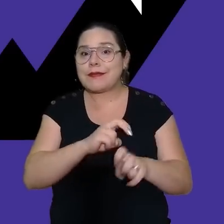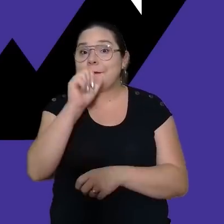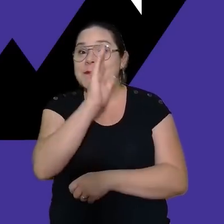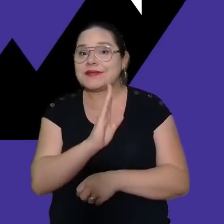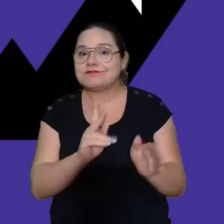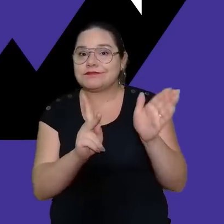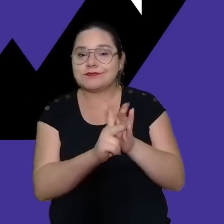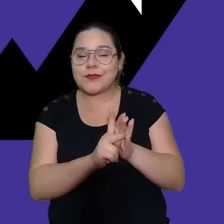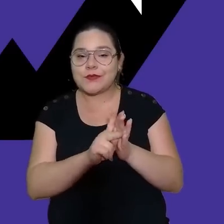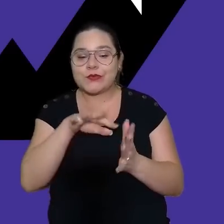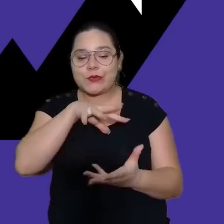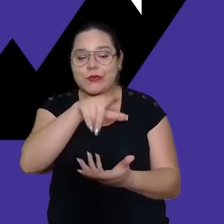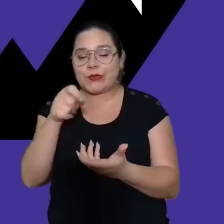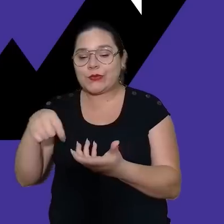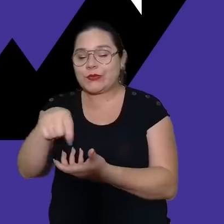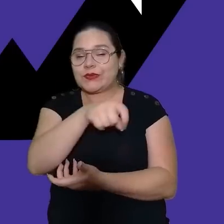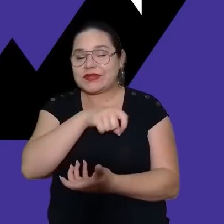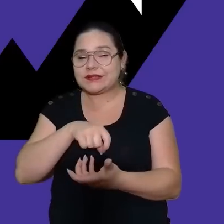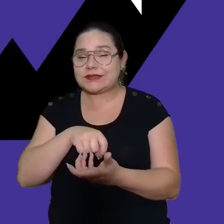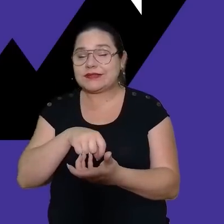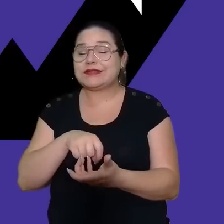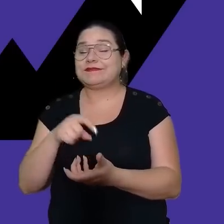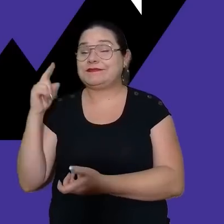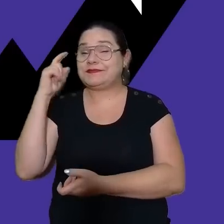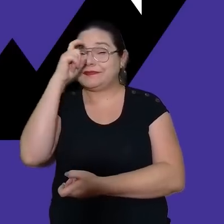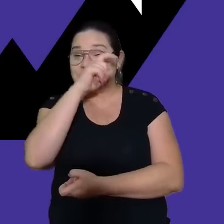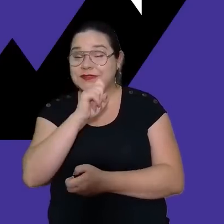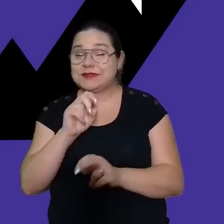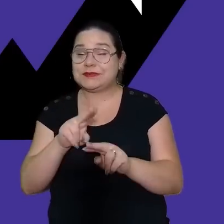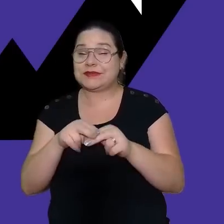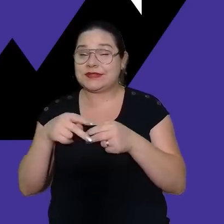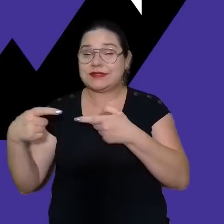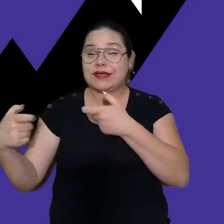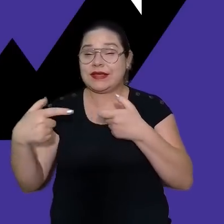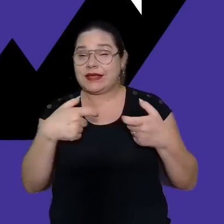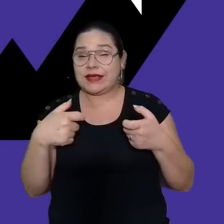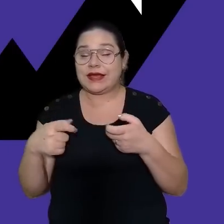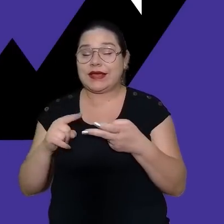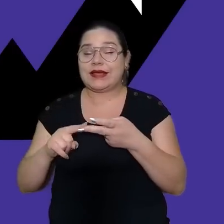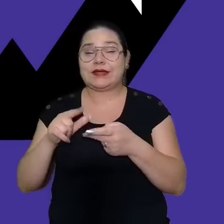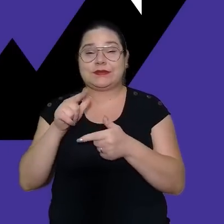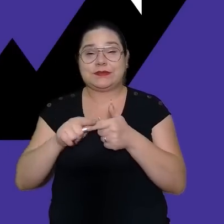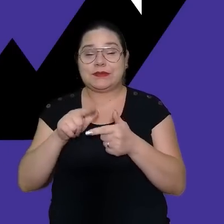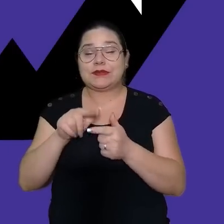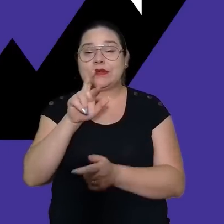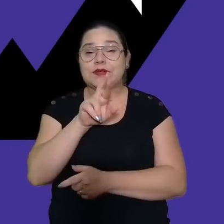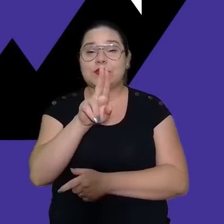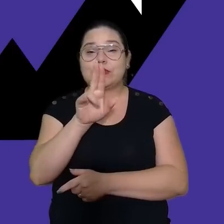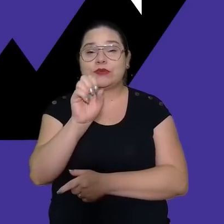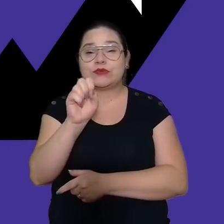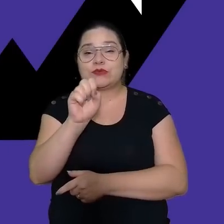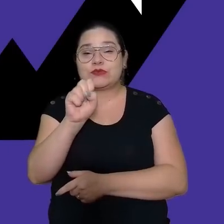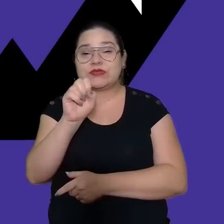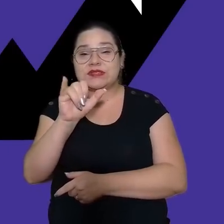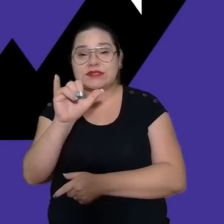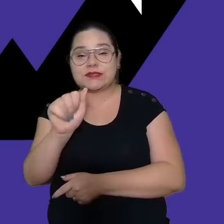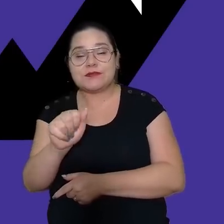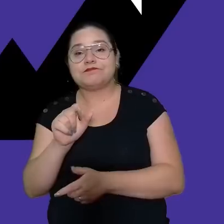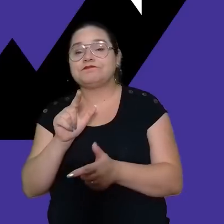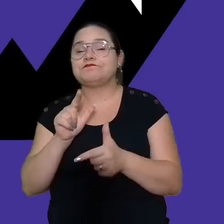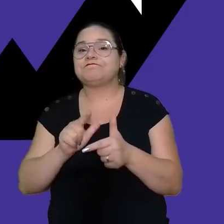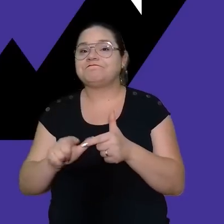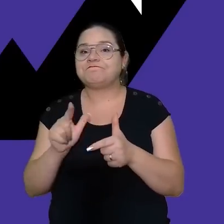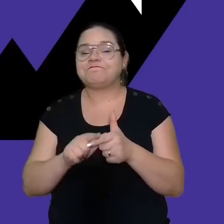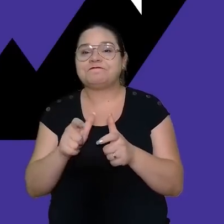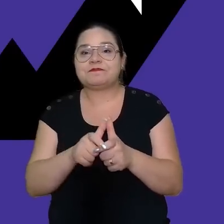internacional conturbado, com guerra da Ucrânia, sanções à Rússia, uma questão que vem se tornando cada vez mais preponderante, que é a